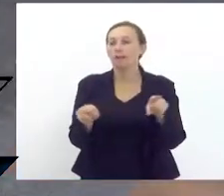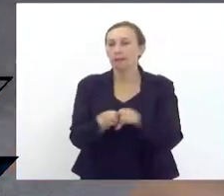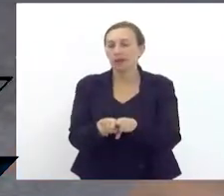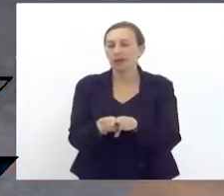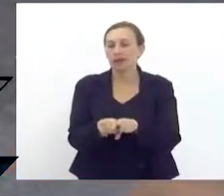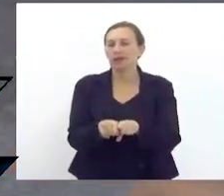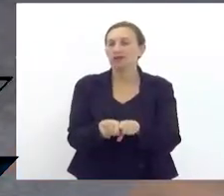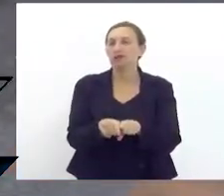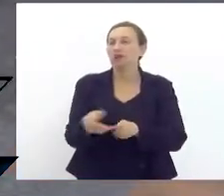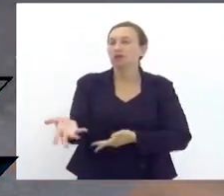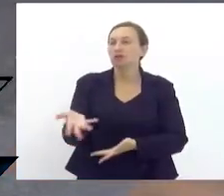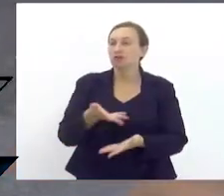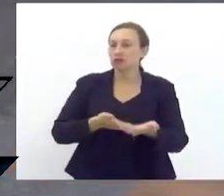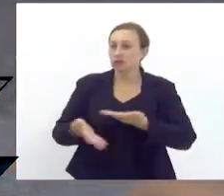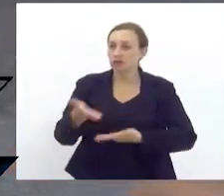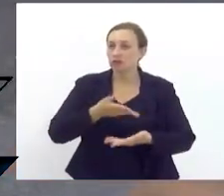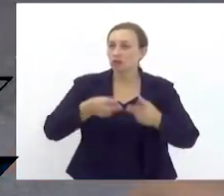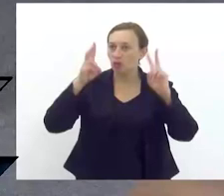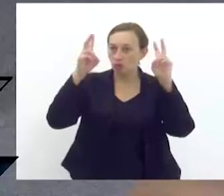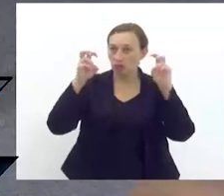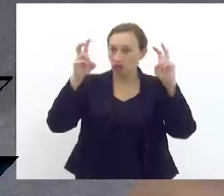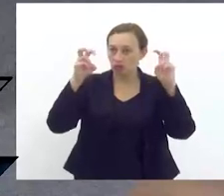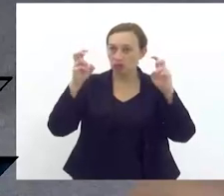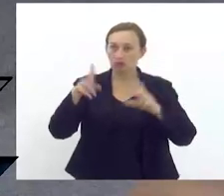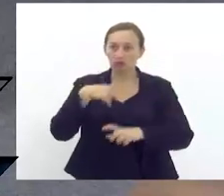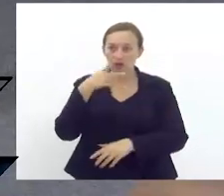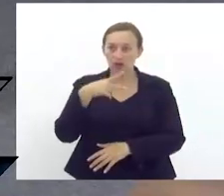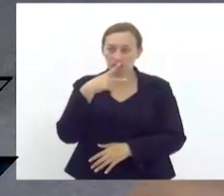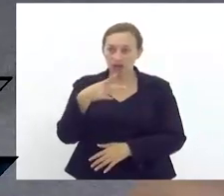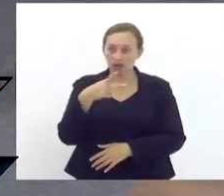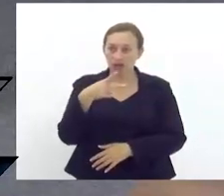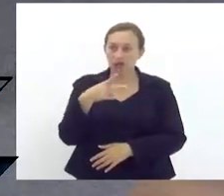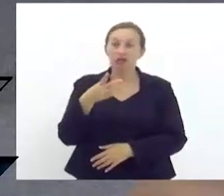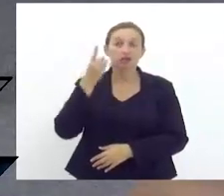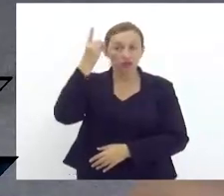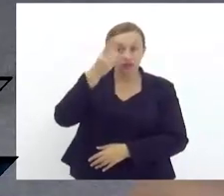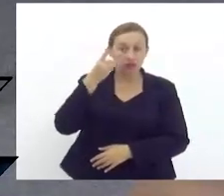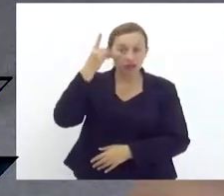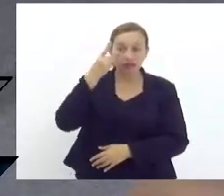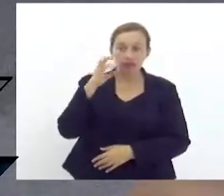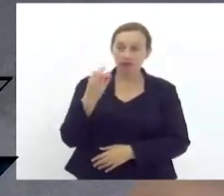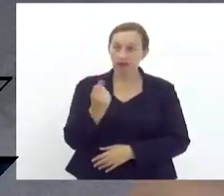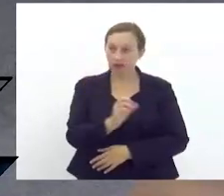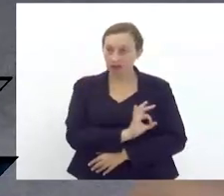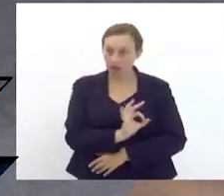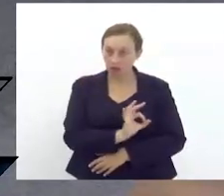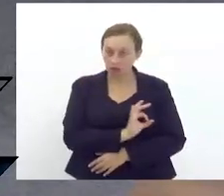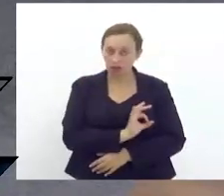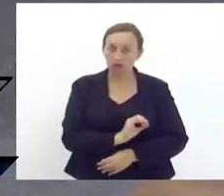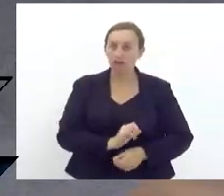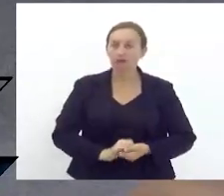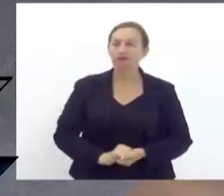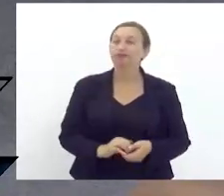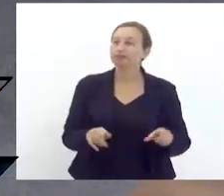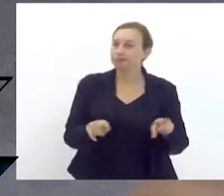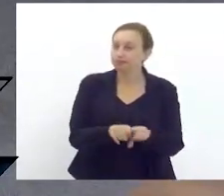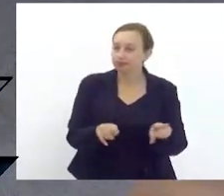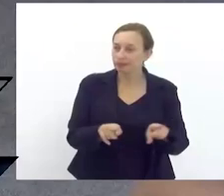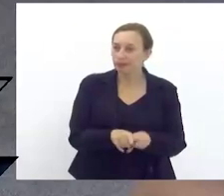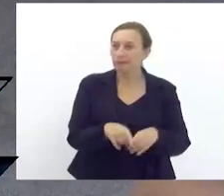compartilhe das questões levantadas pela deputada Marta Rocha e também